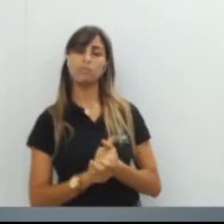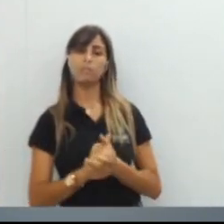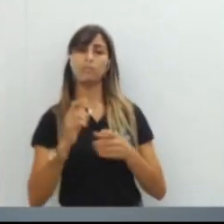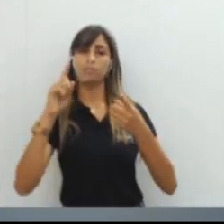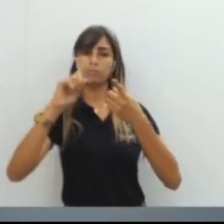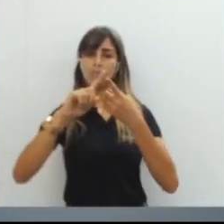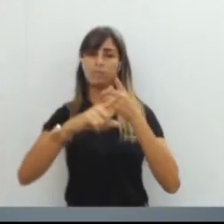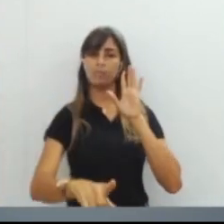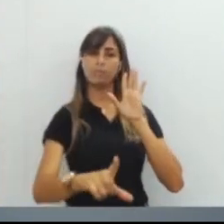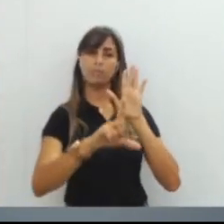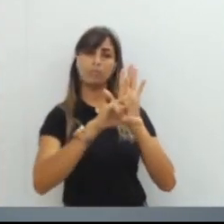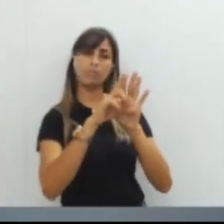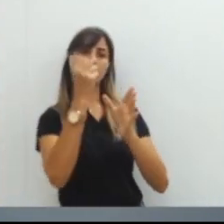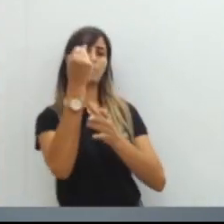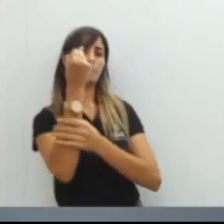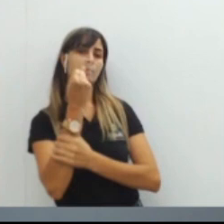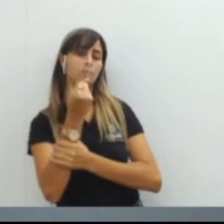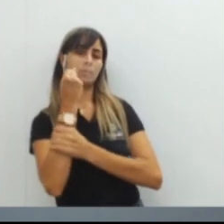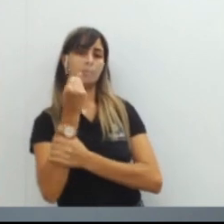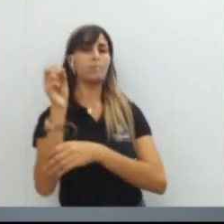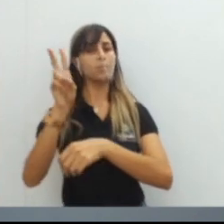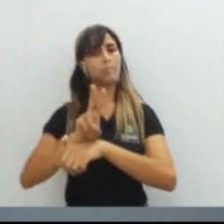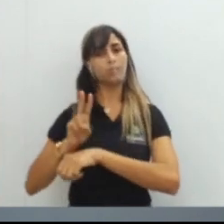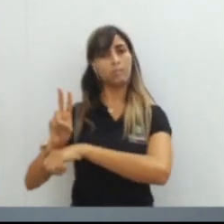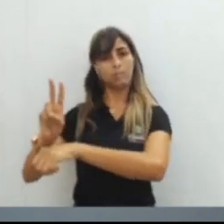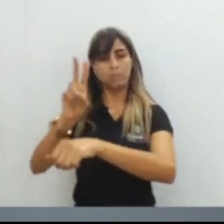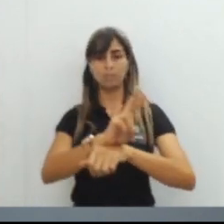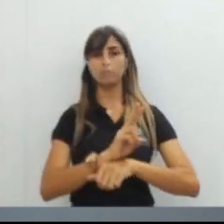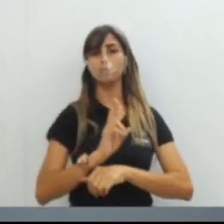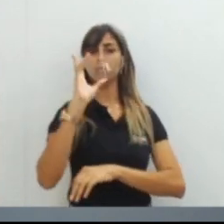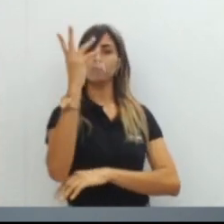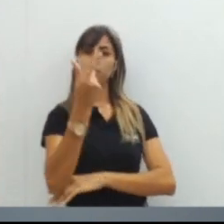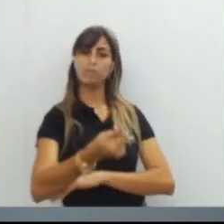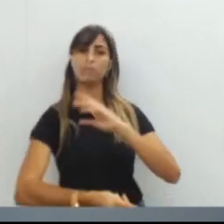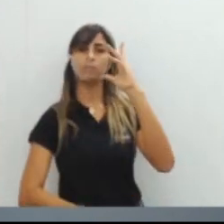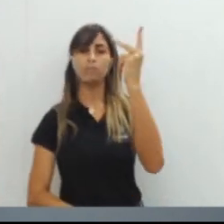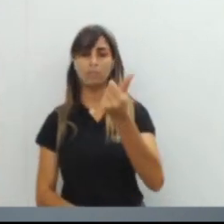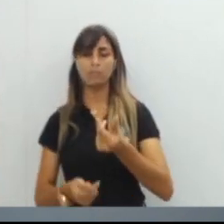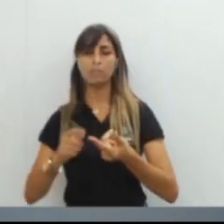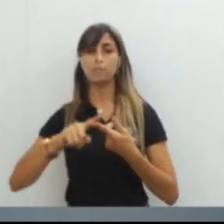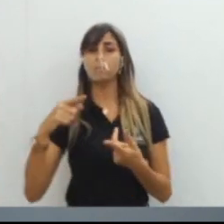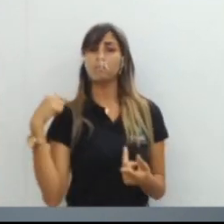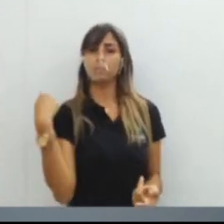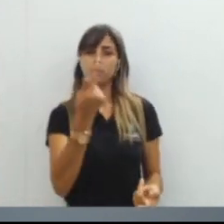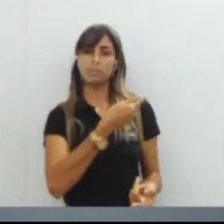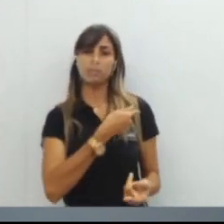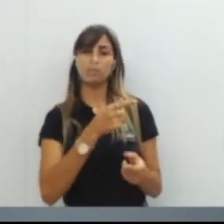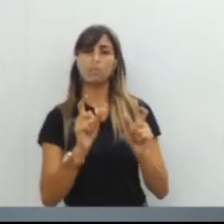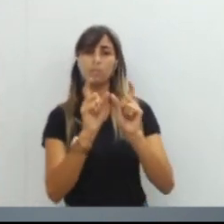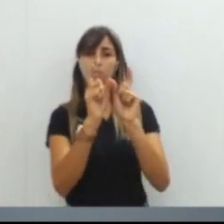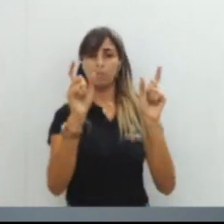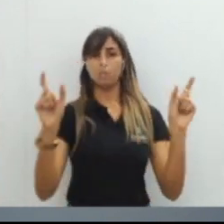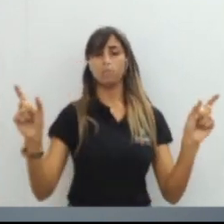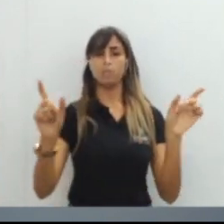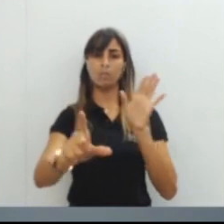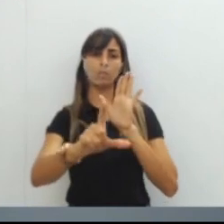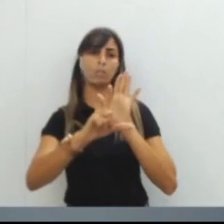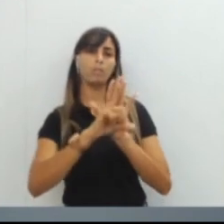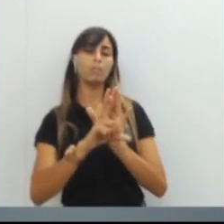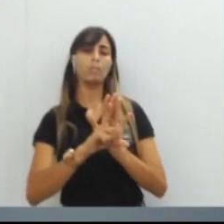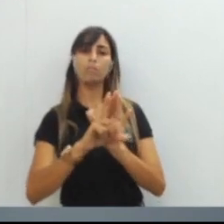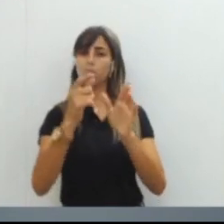aplicam garantias adequadas de proteção da lei. Então, a gente tem aí um artigo dessa lei, não é necessário